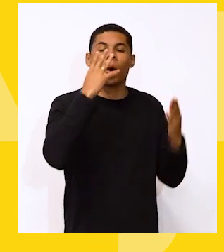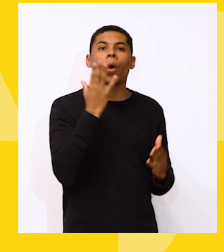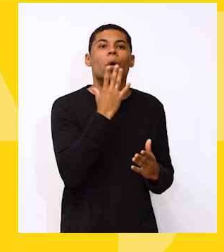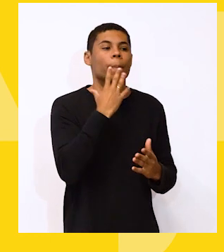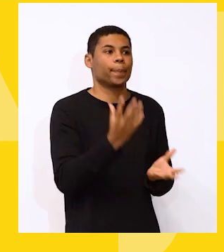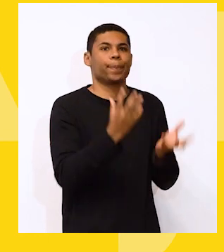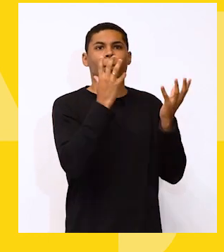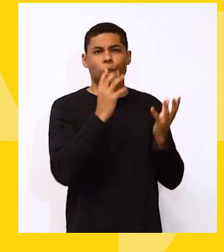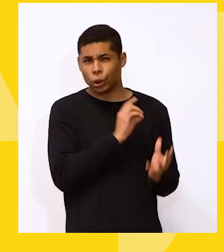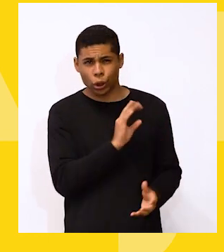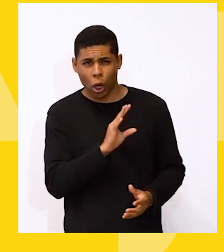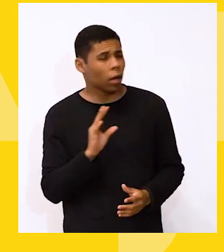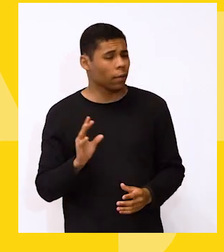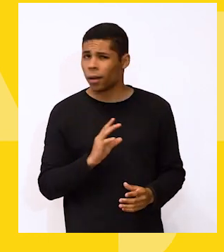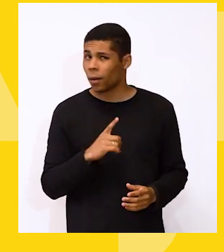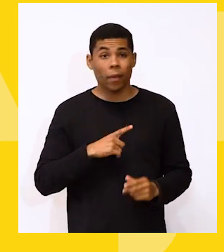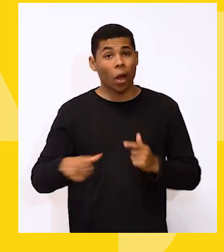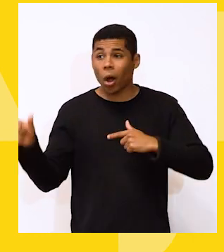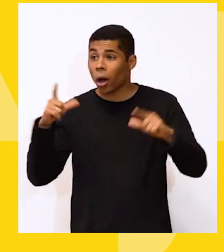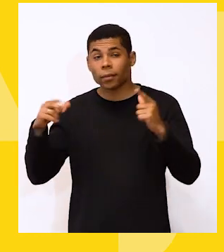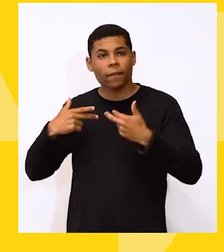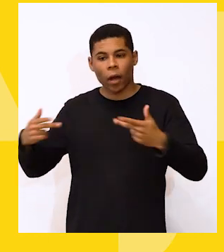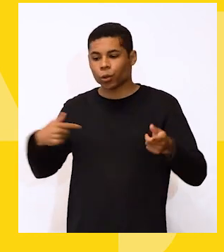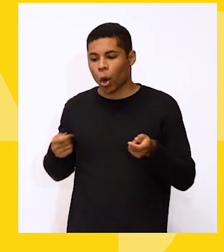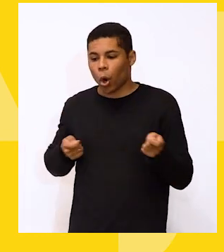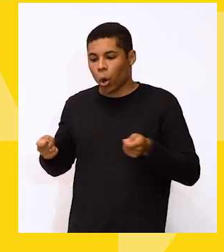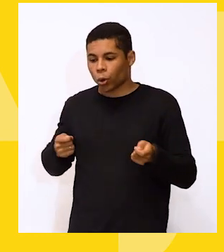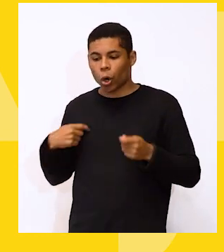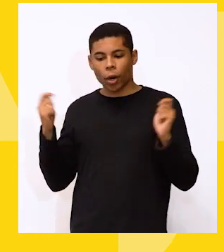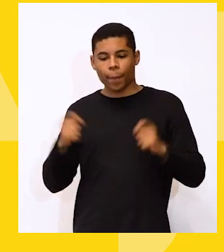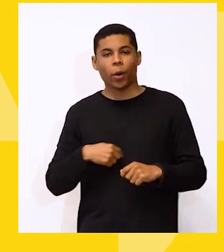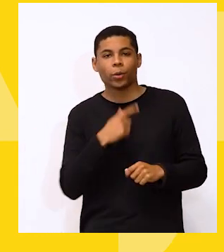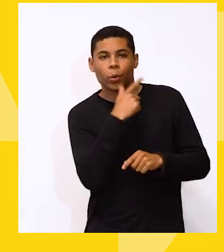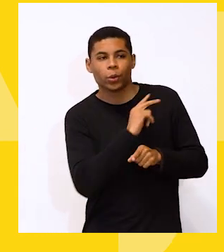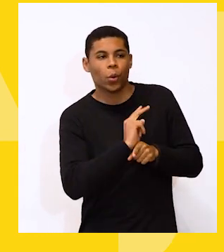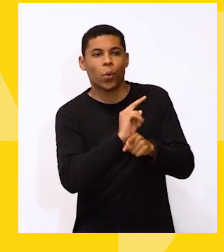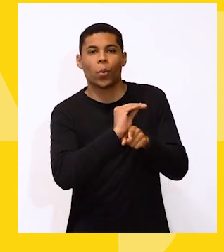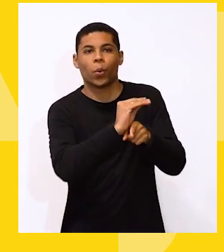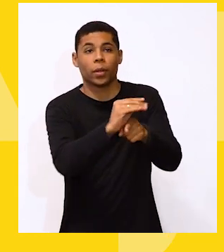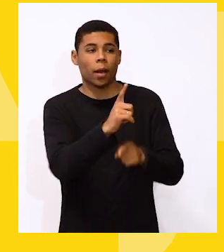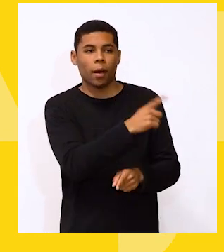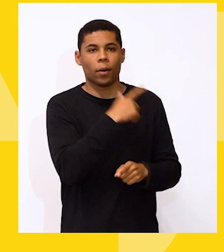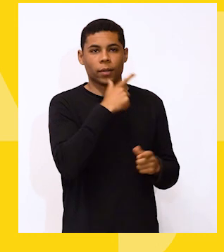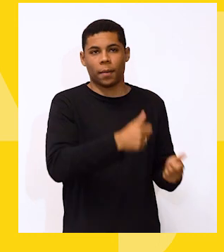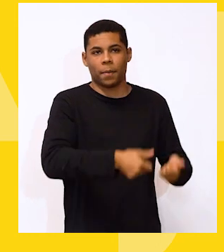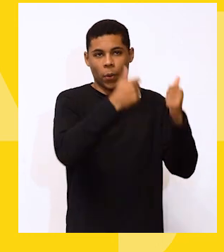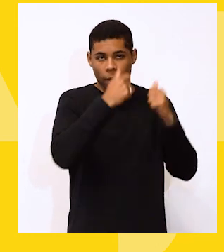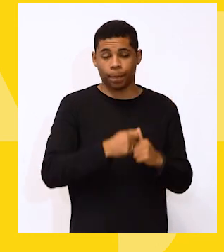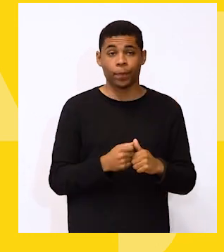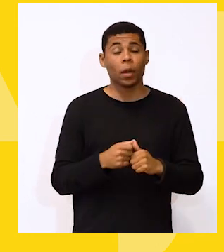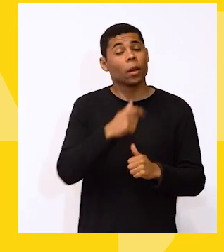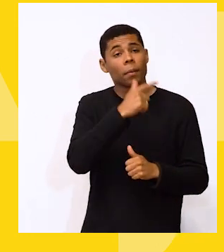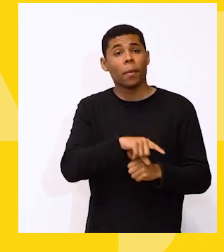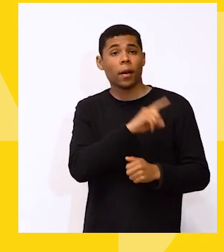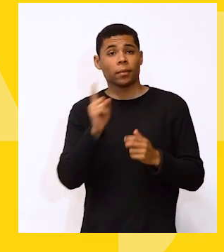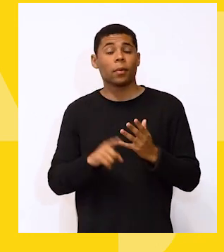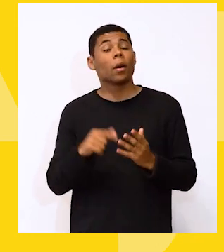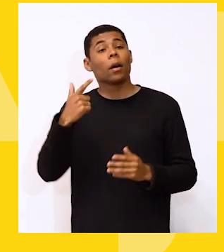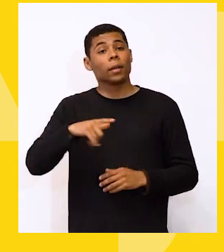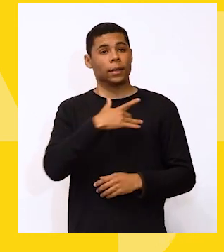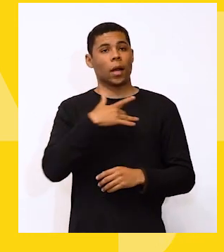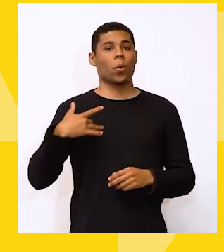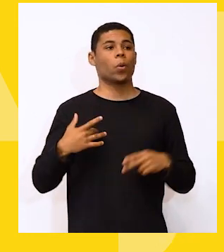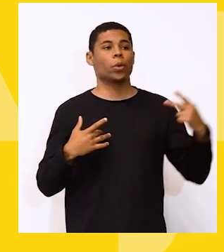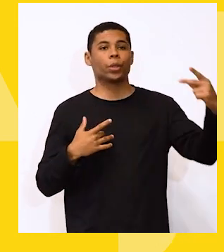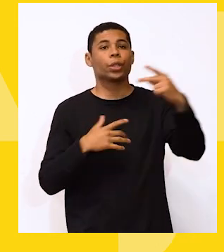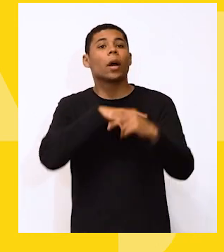biológico por exemplo de processo né é uma série de coisas que podem ser trabalhadas e melhoradas e finalmente a parte de saúde animal né como